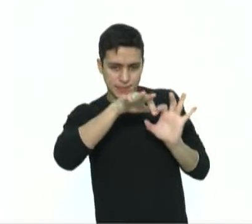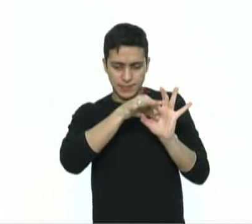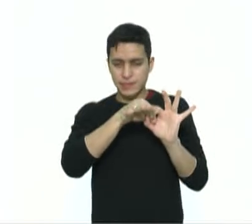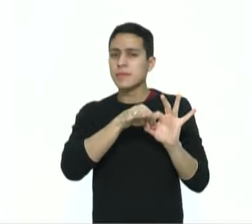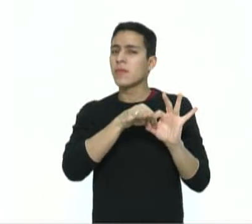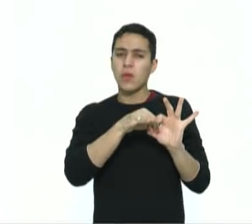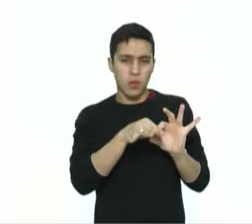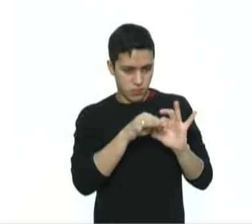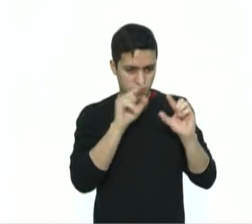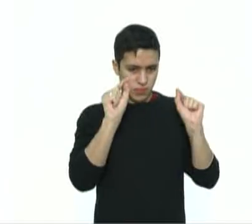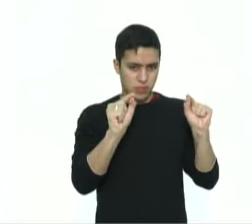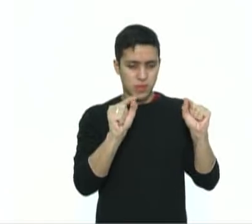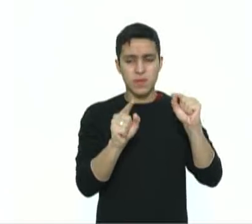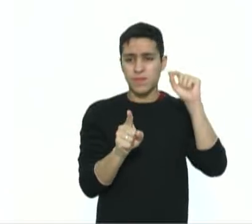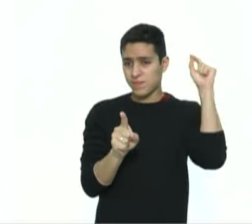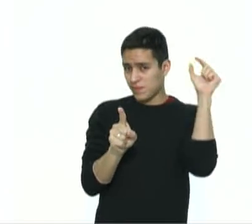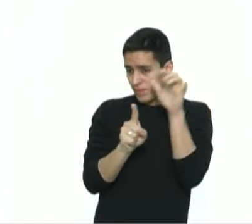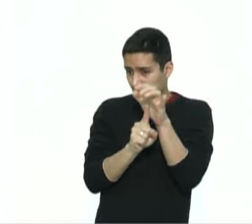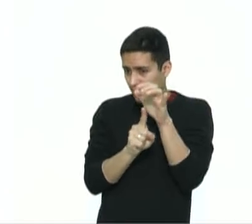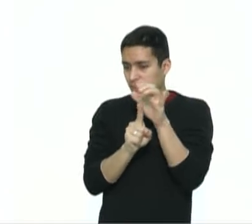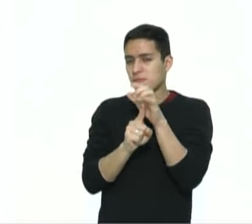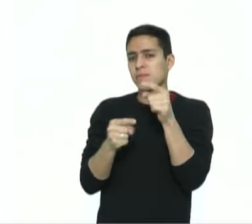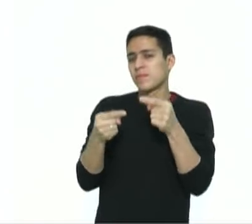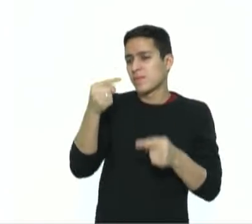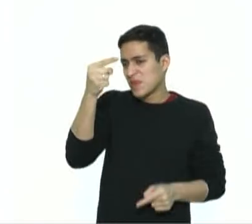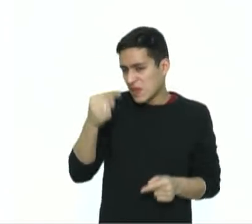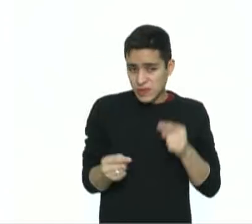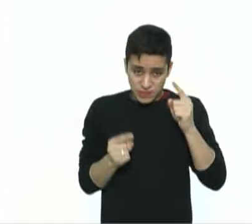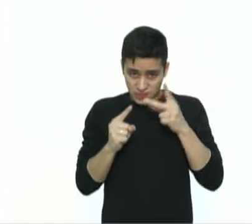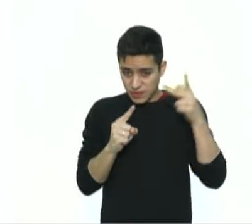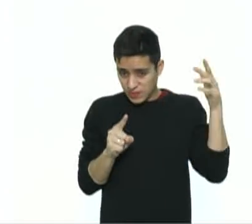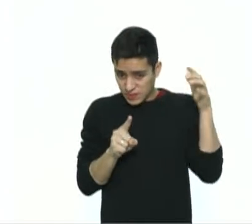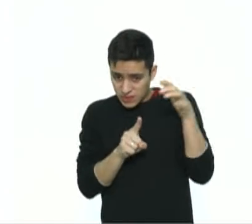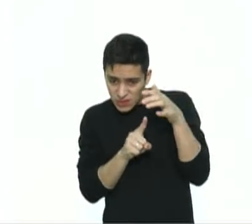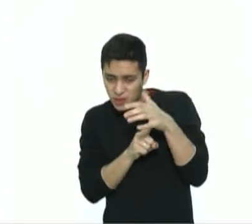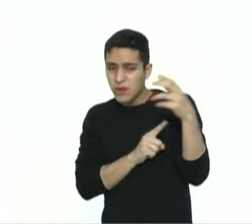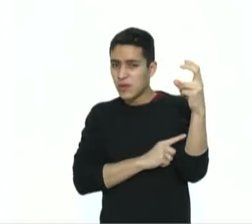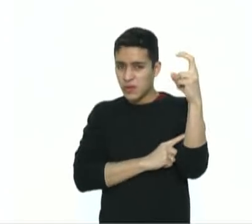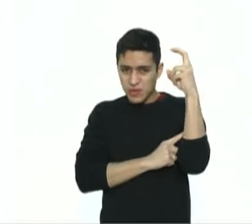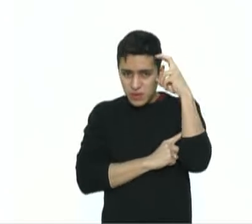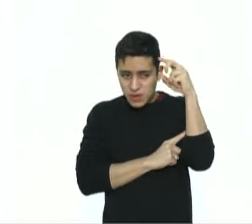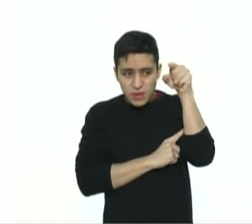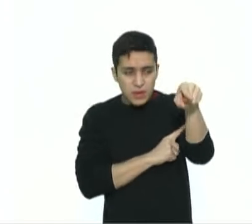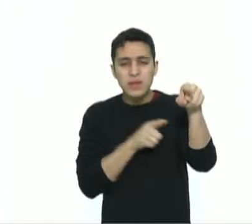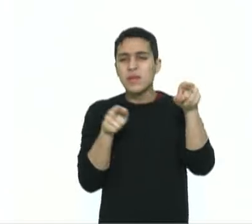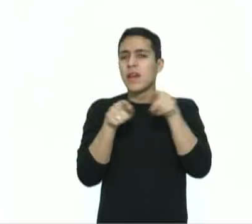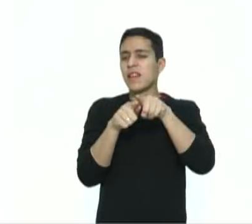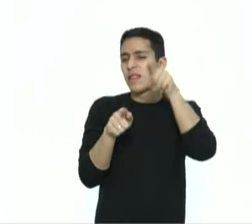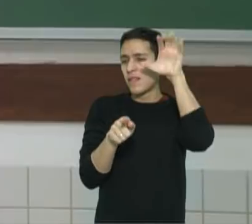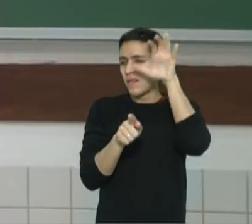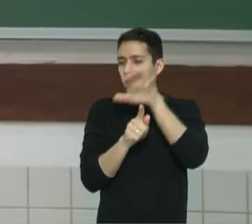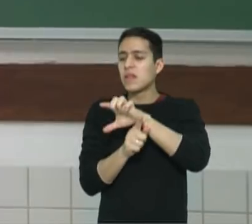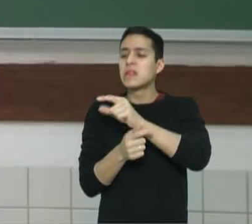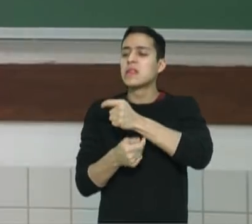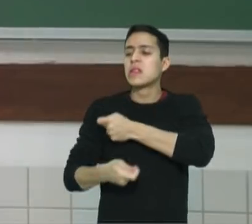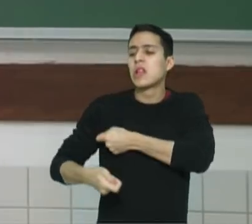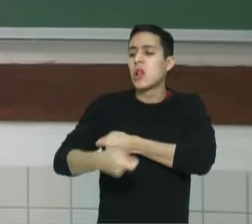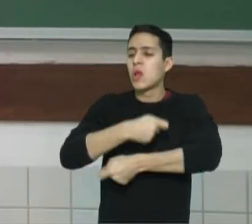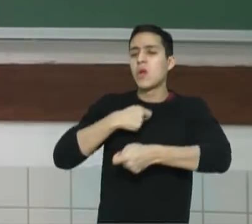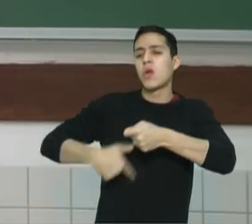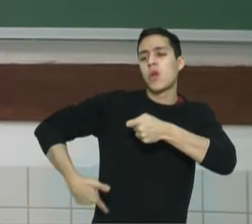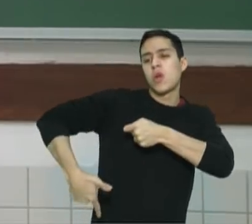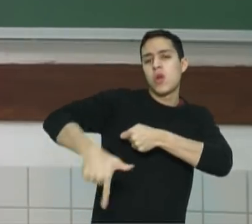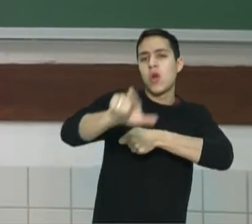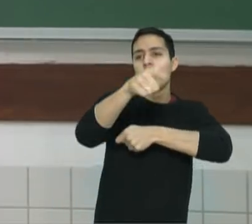anterior, uma influência política, uma influência cultural e uma influência econômica sobre os demais. O